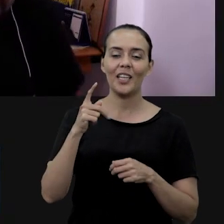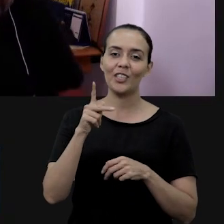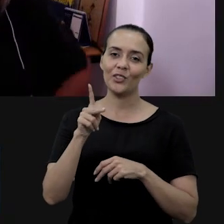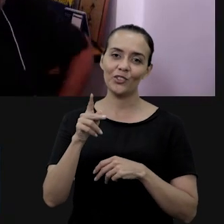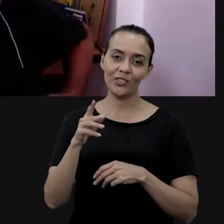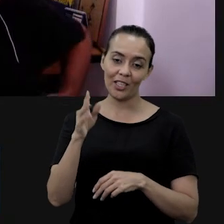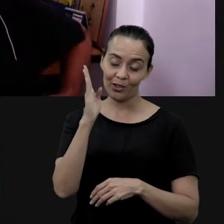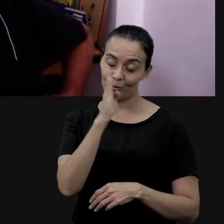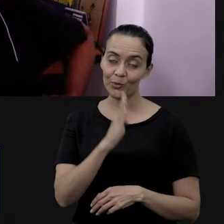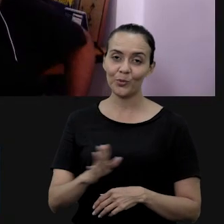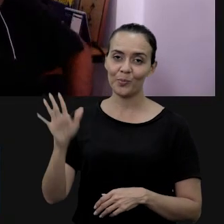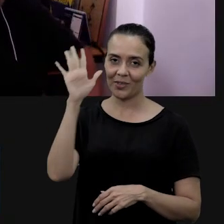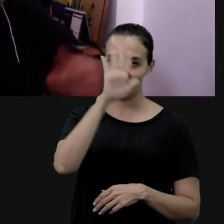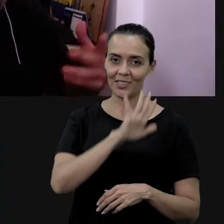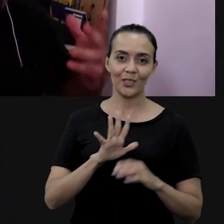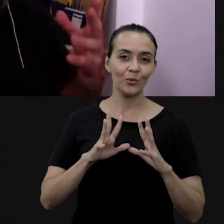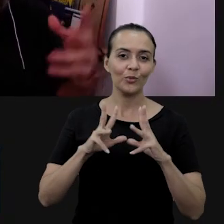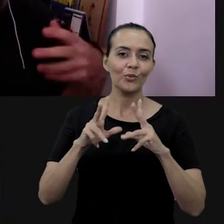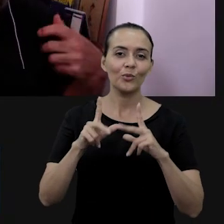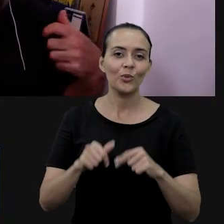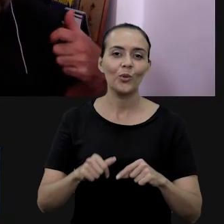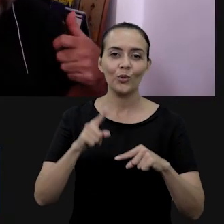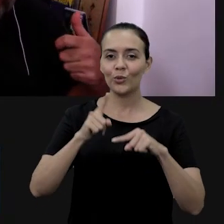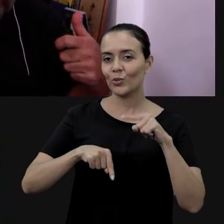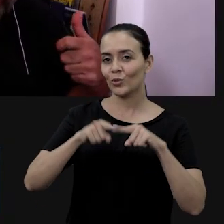e esses instrumentos